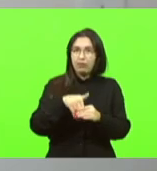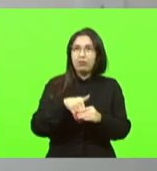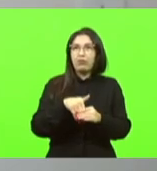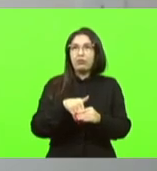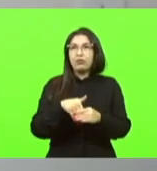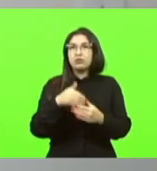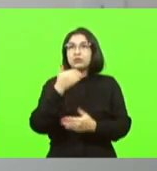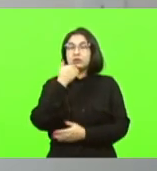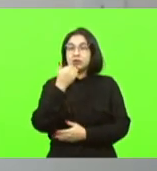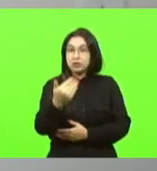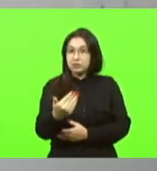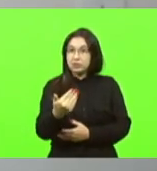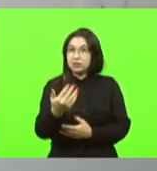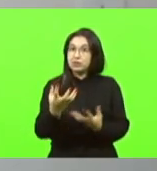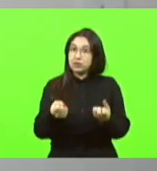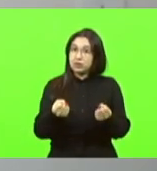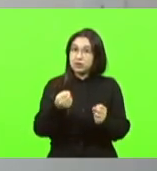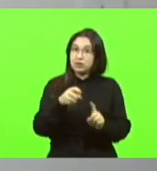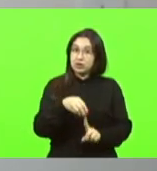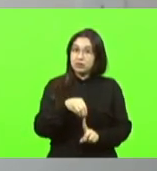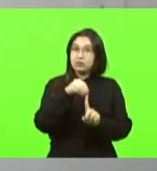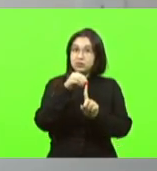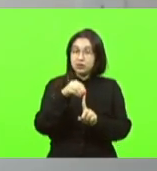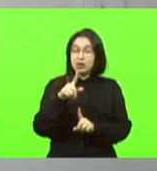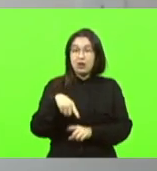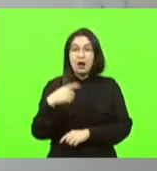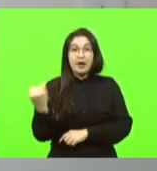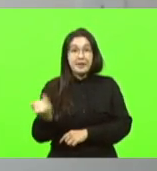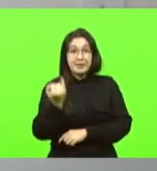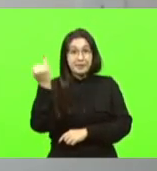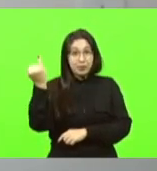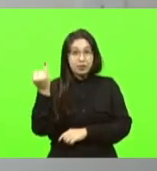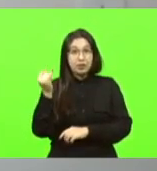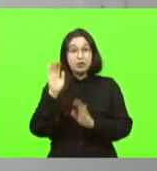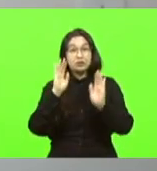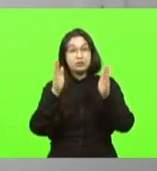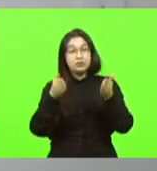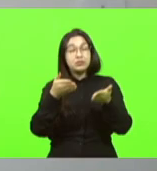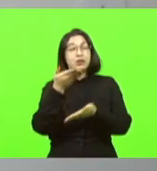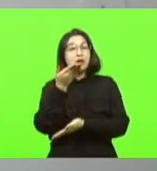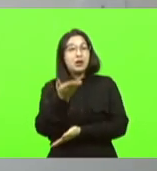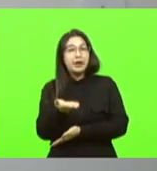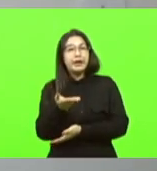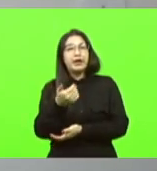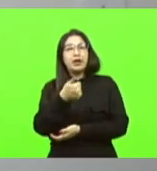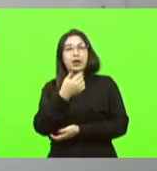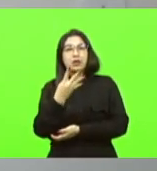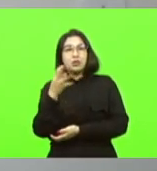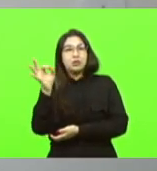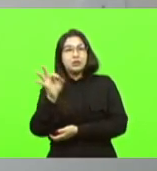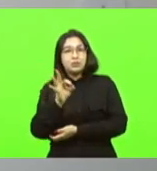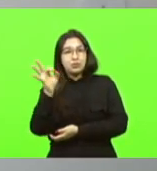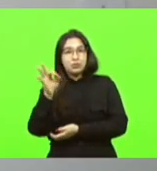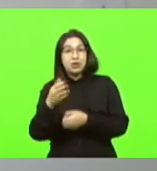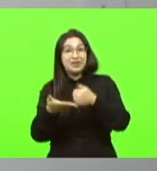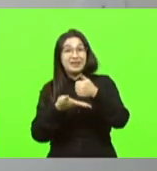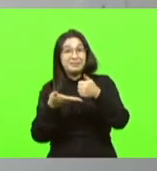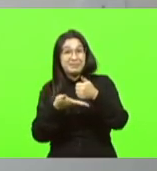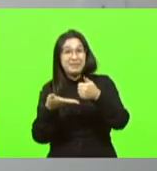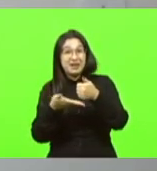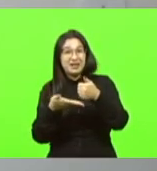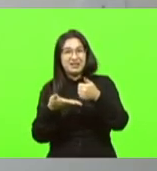requerimento e os destaques que eu aprendi que ser importante especialmente no que tange a esse 14 por cento da base